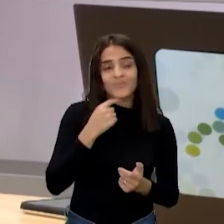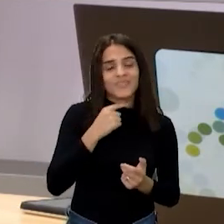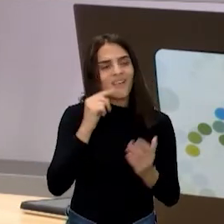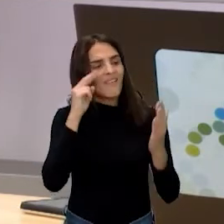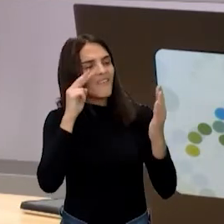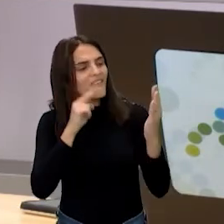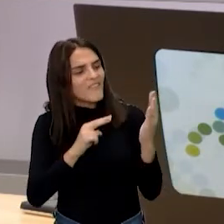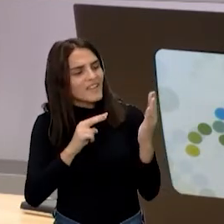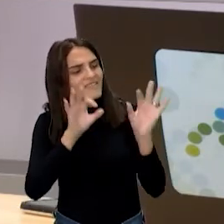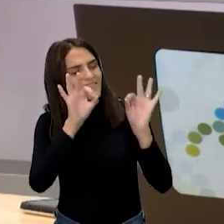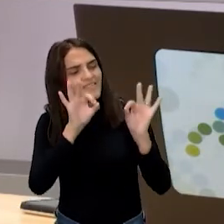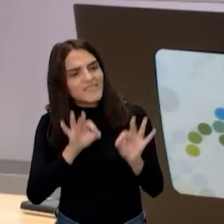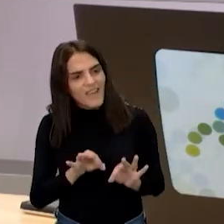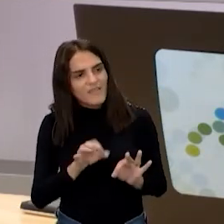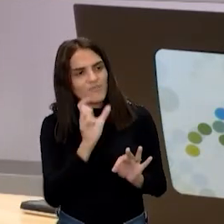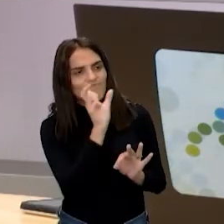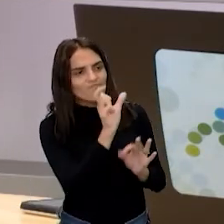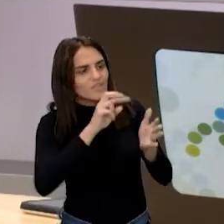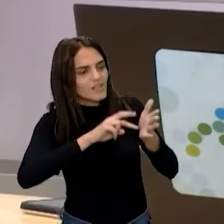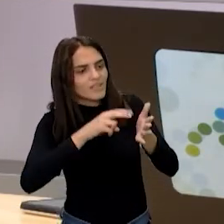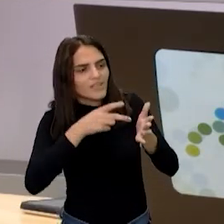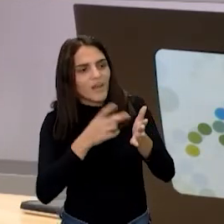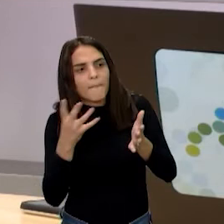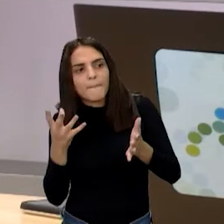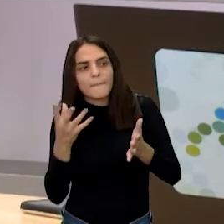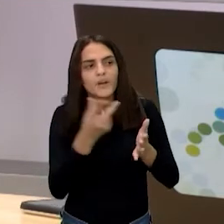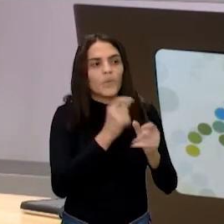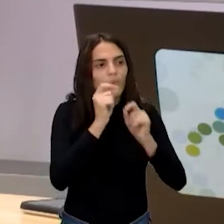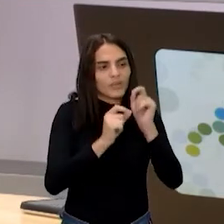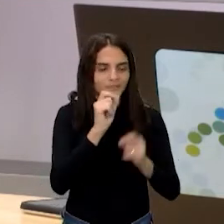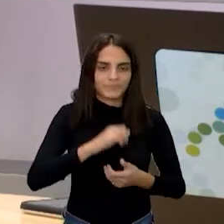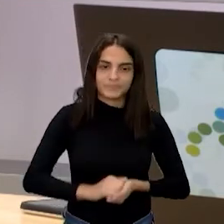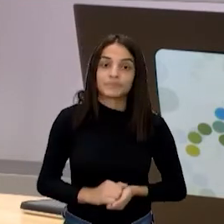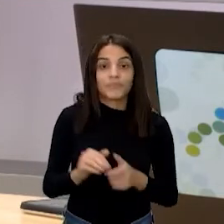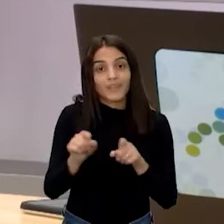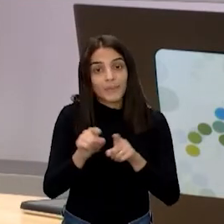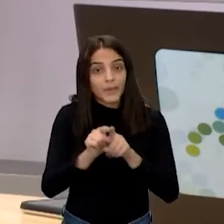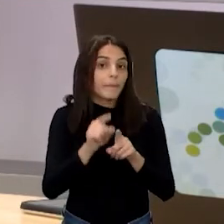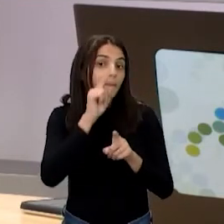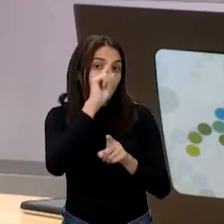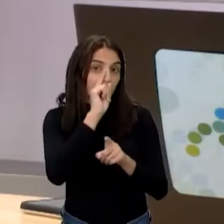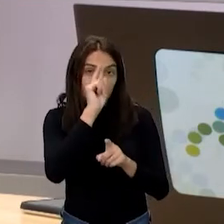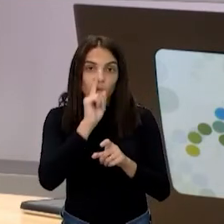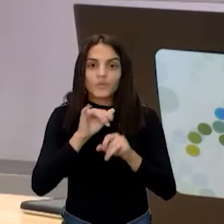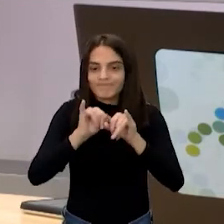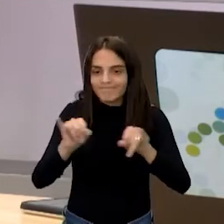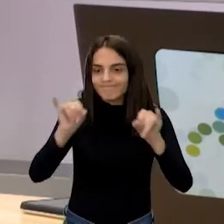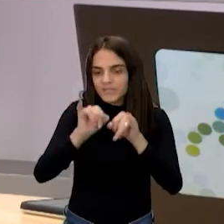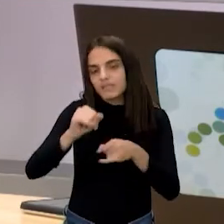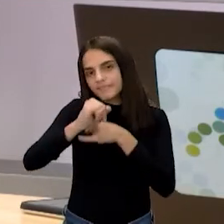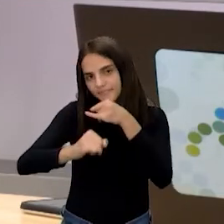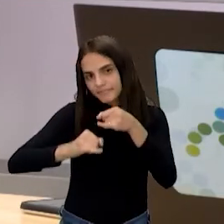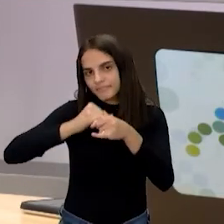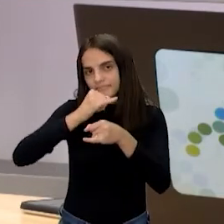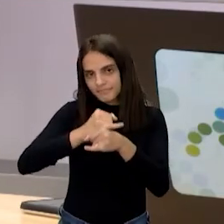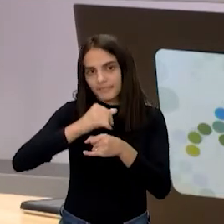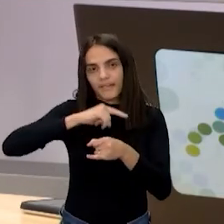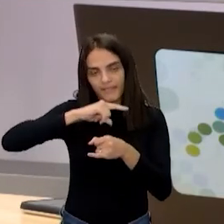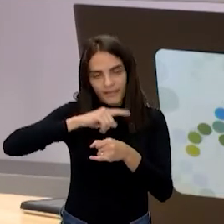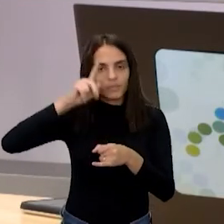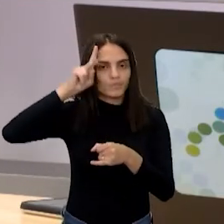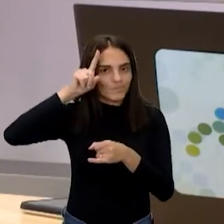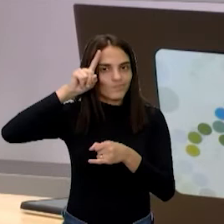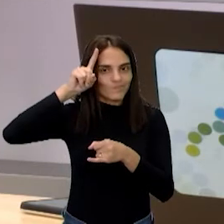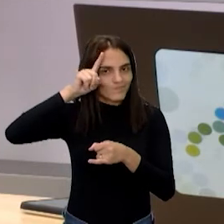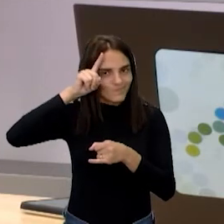vezes definir. Então vamos trabalhar essa definição hoje. E as armadilhas da propaganda na internet é uma coisa que está no nosso dia a dia, não tem